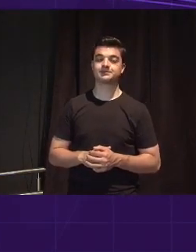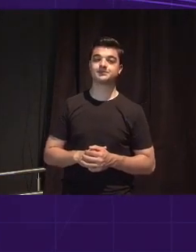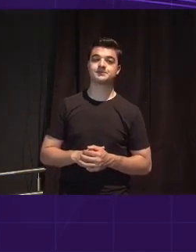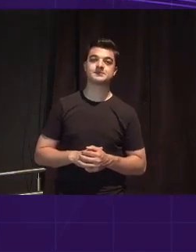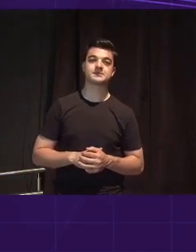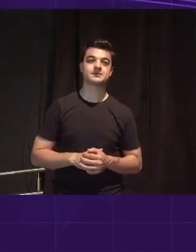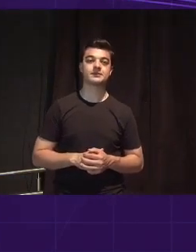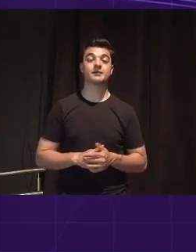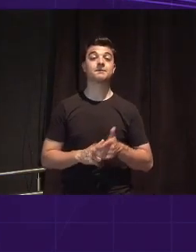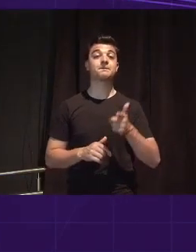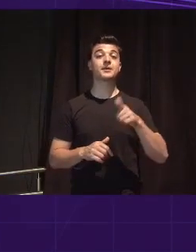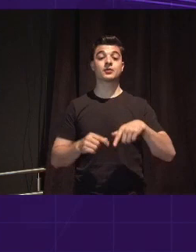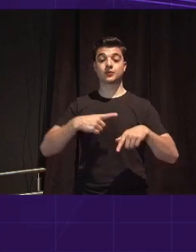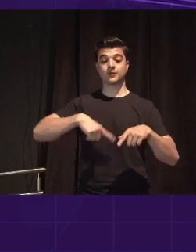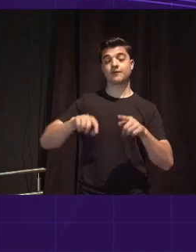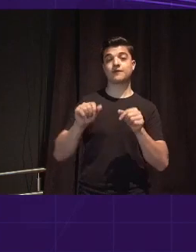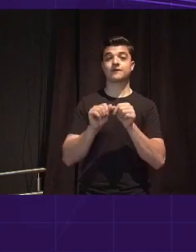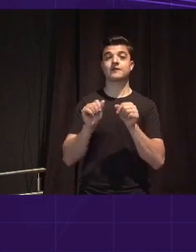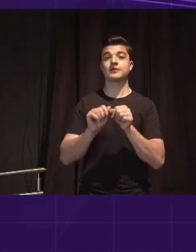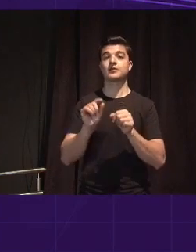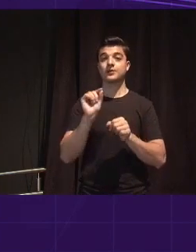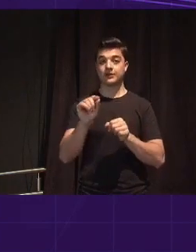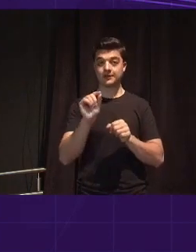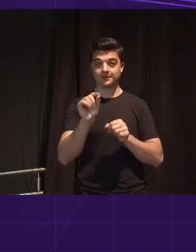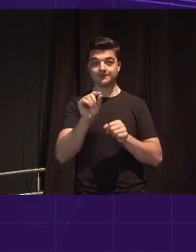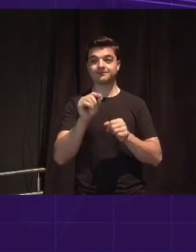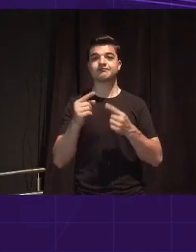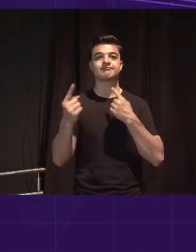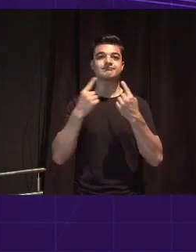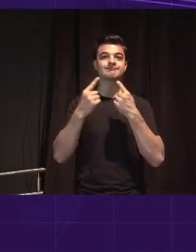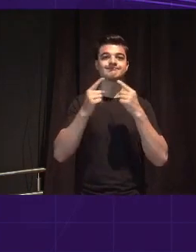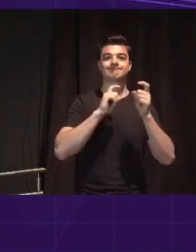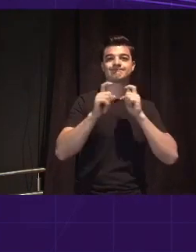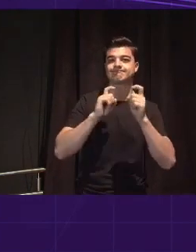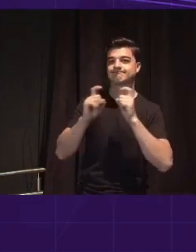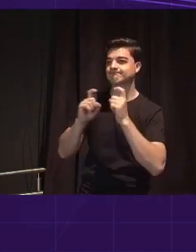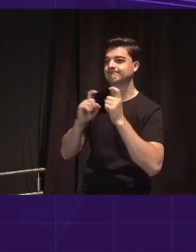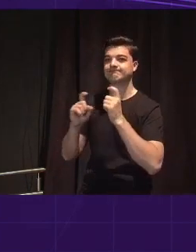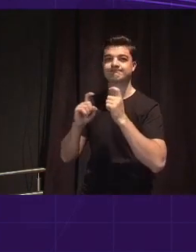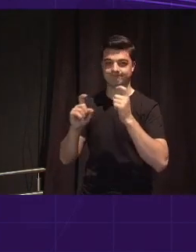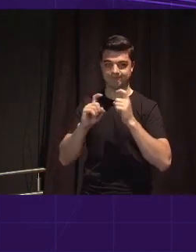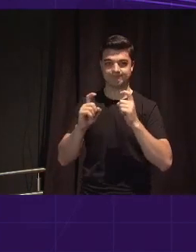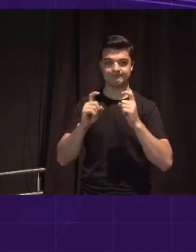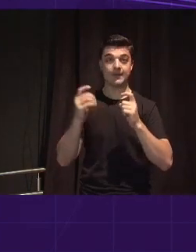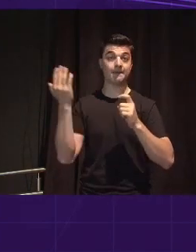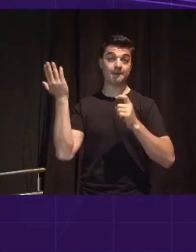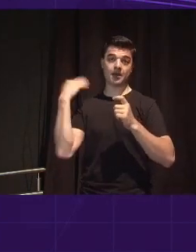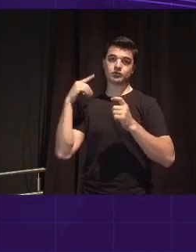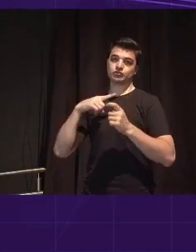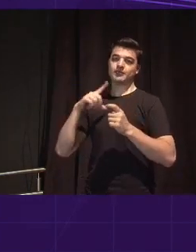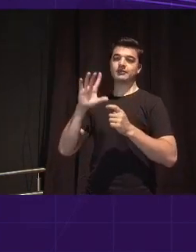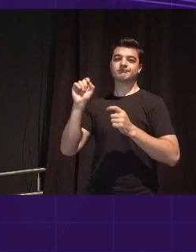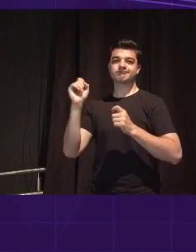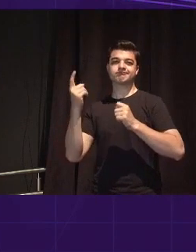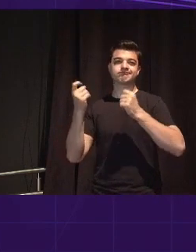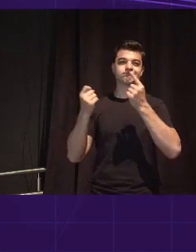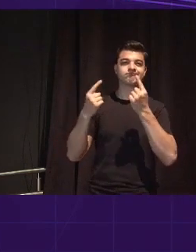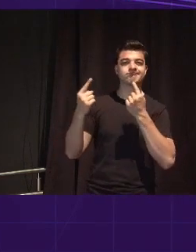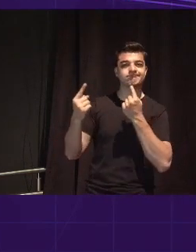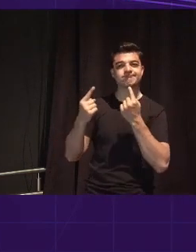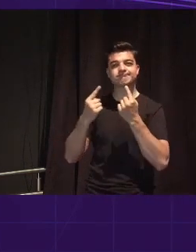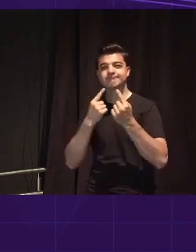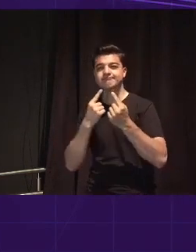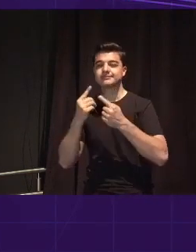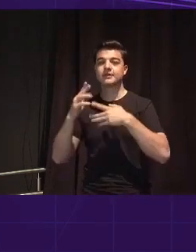A gente potencializou cadências, elas já existiam, mas elas eram mais tímidas, então a gente fez uma potência